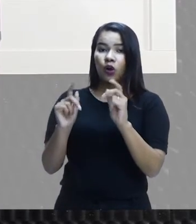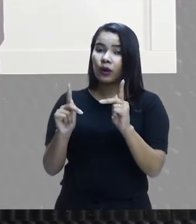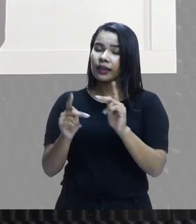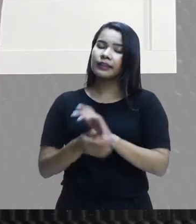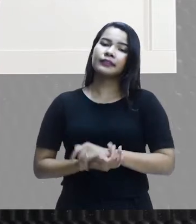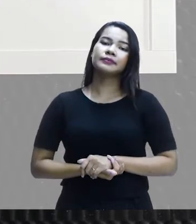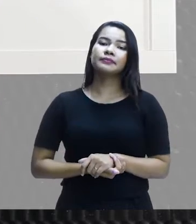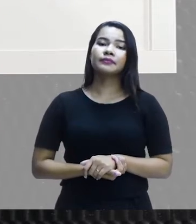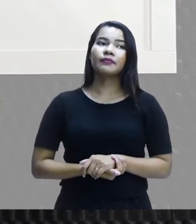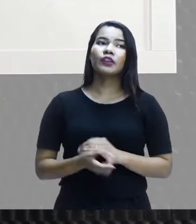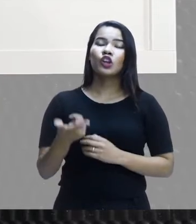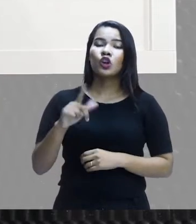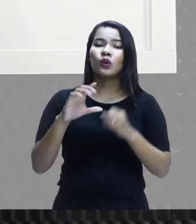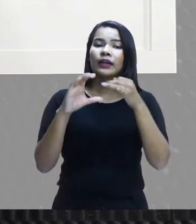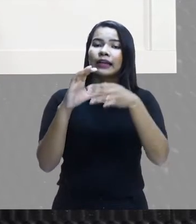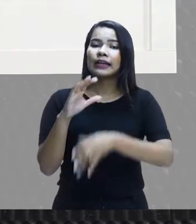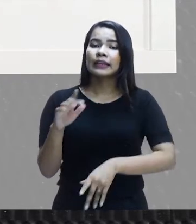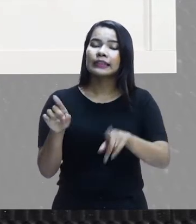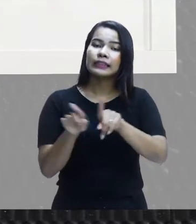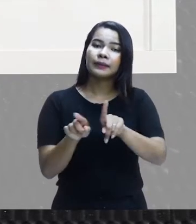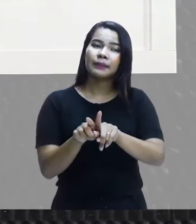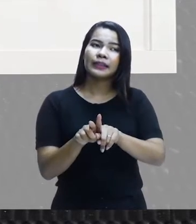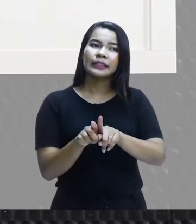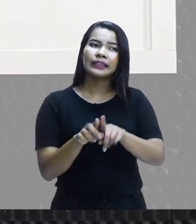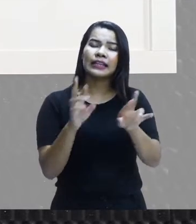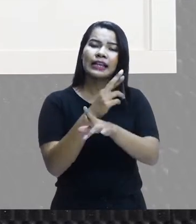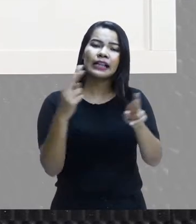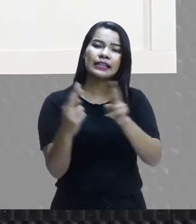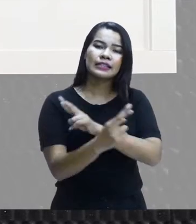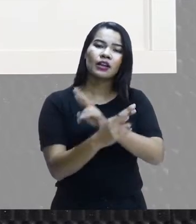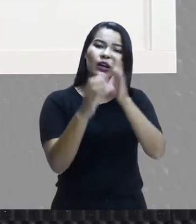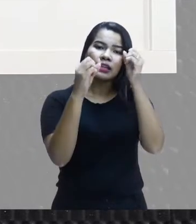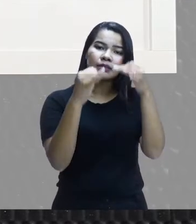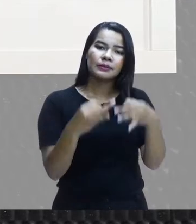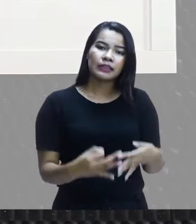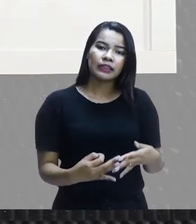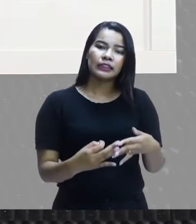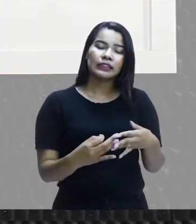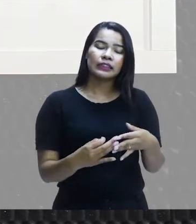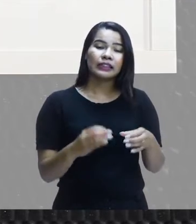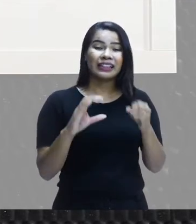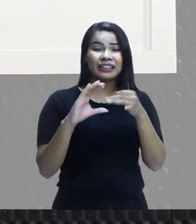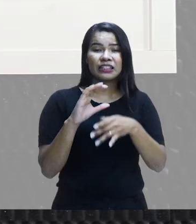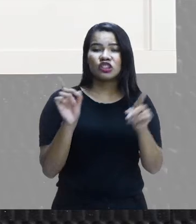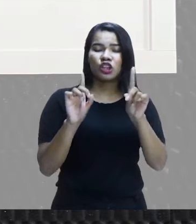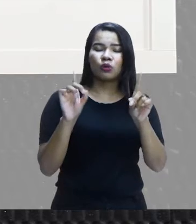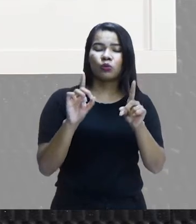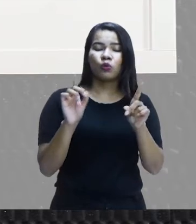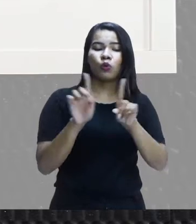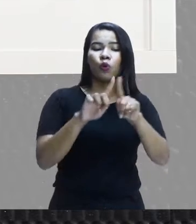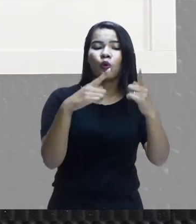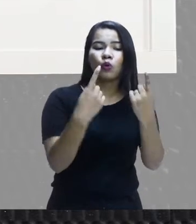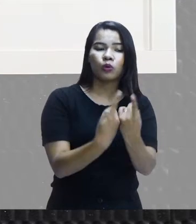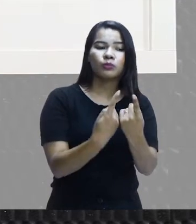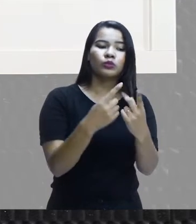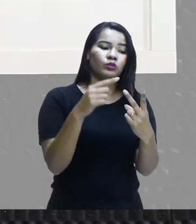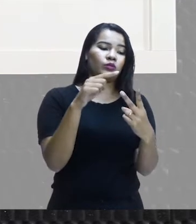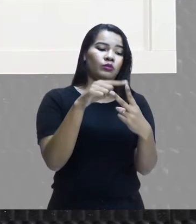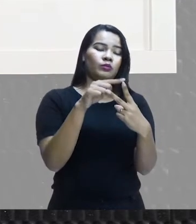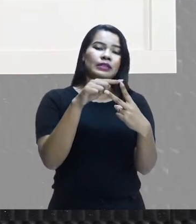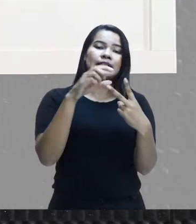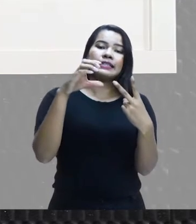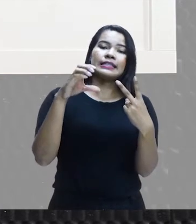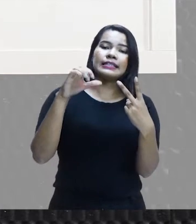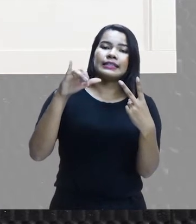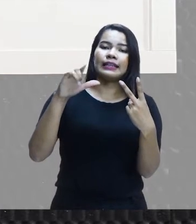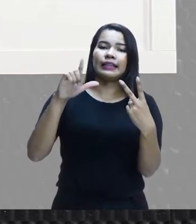bem claro aí. Outra característica também, tá ok, em relação à classificação, característica não, grupo, é o chamado grupo